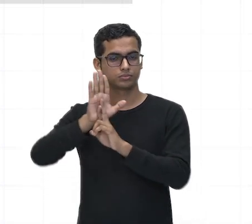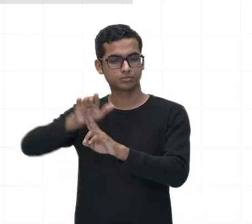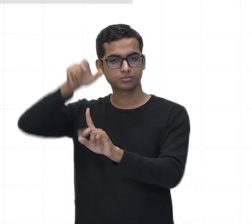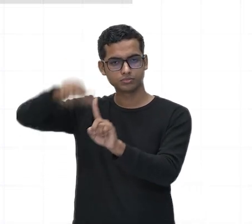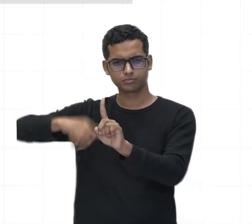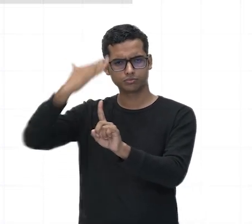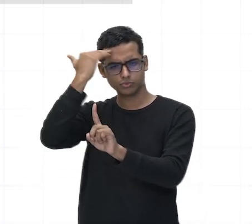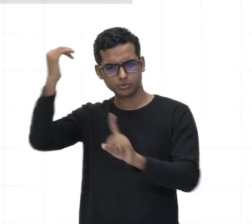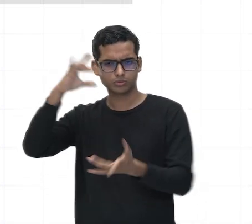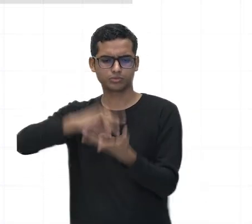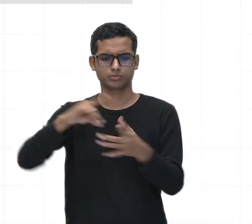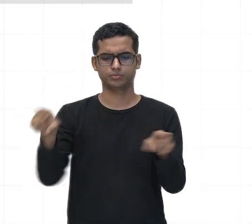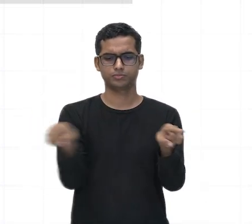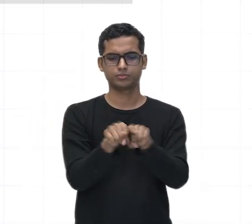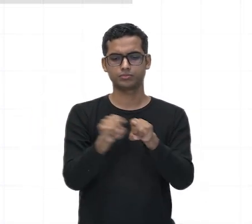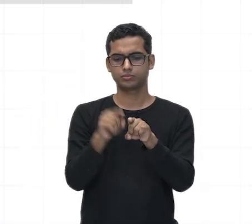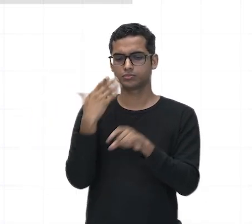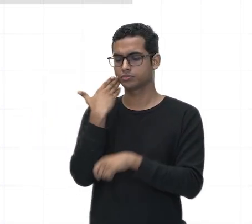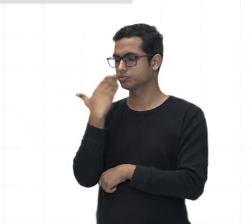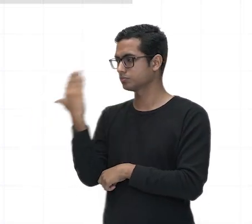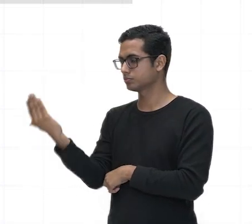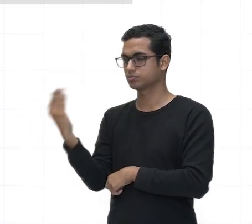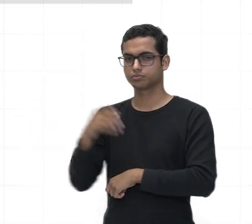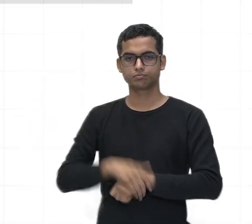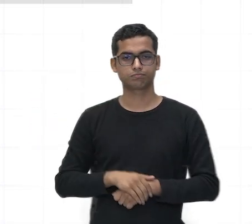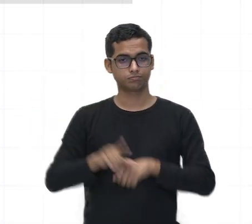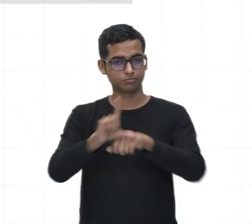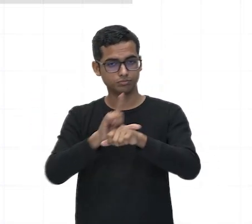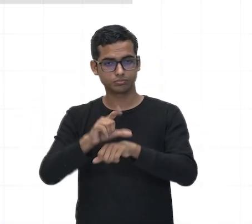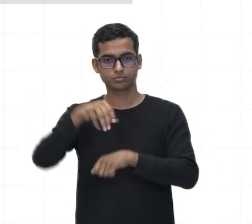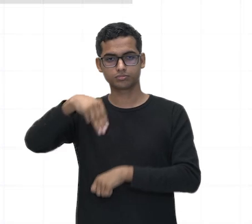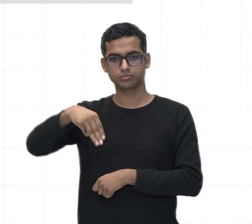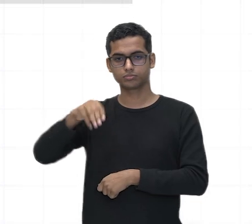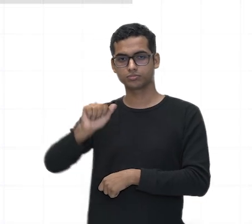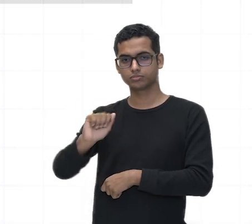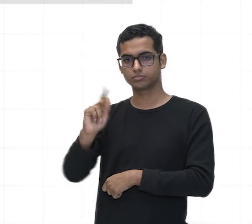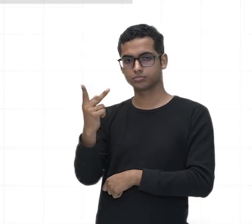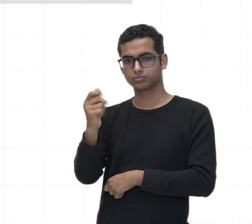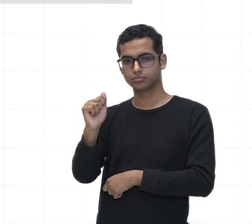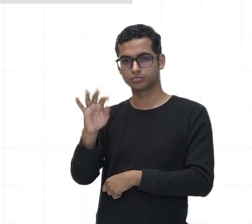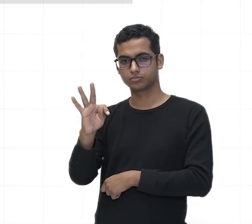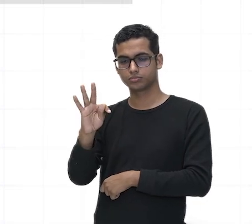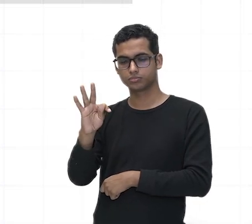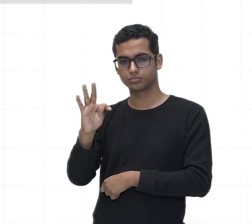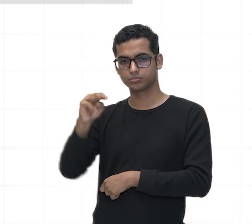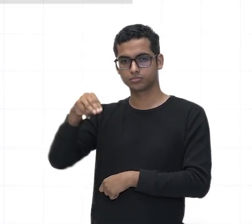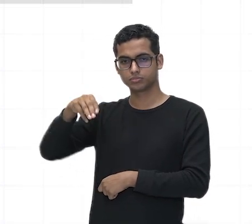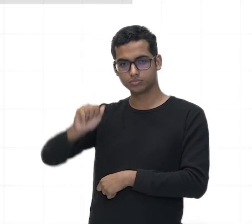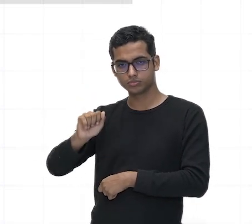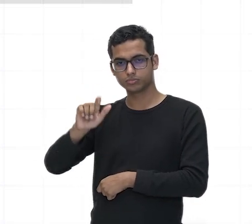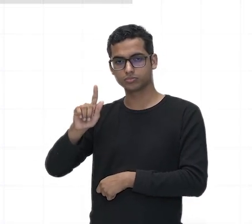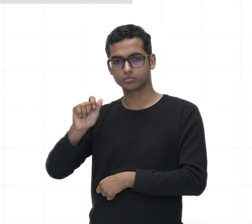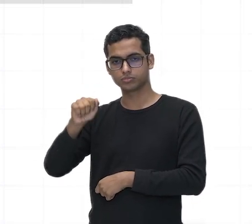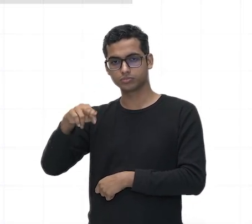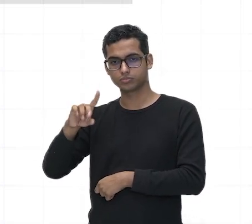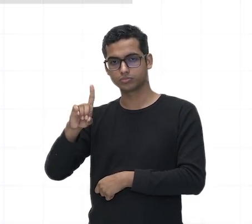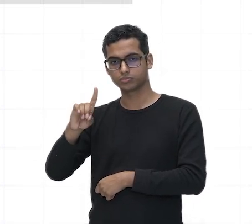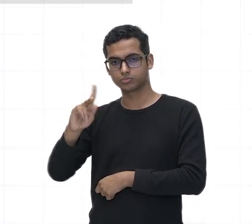releitura do hinduísmo, que foi o líder pacifista indiano Mahatma Gandhi. Foi um importante